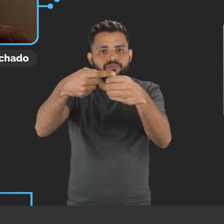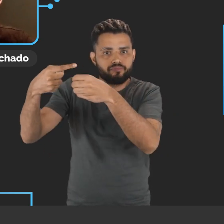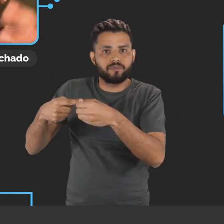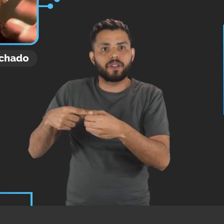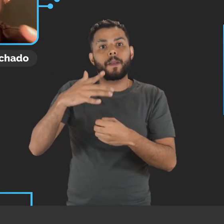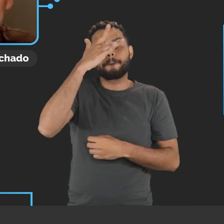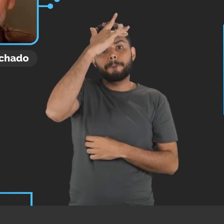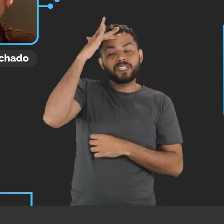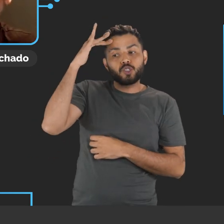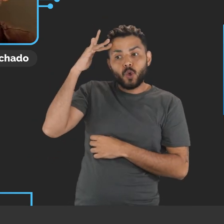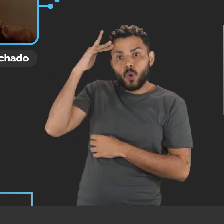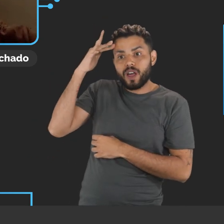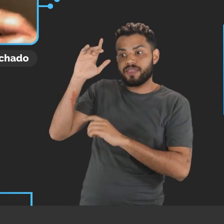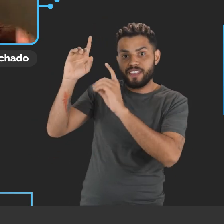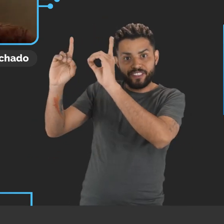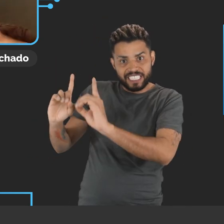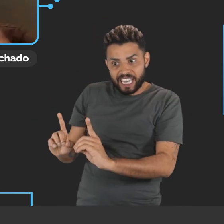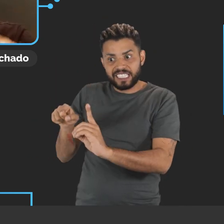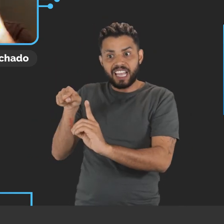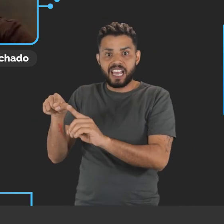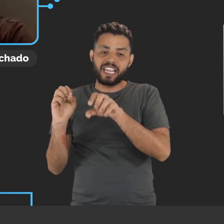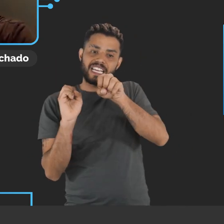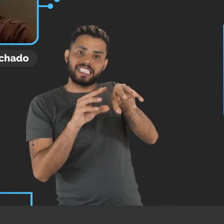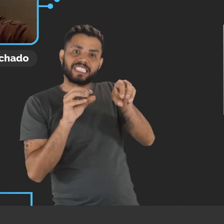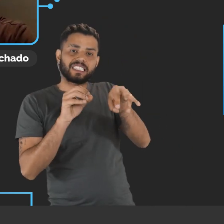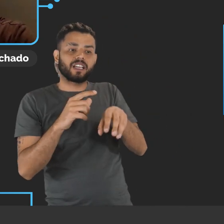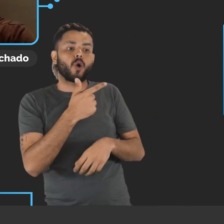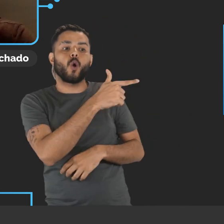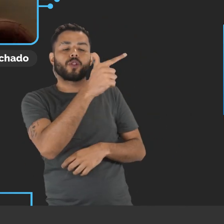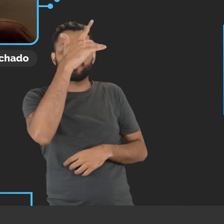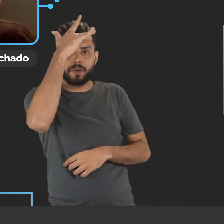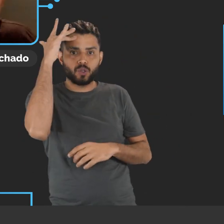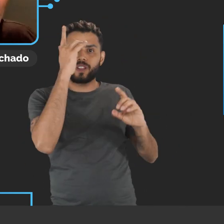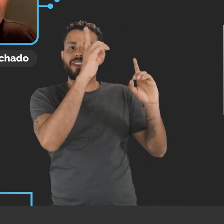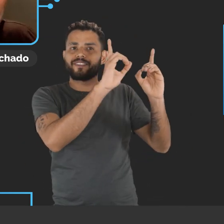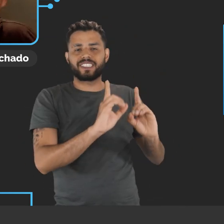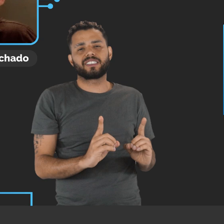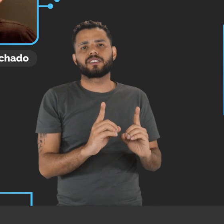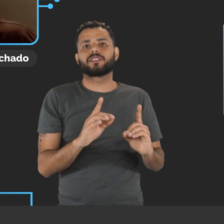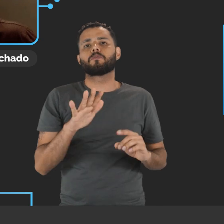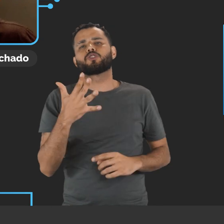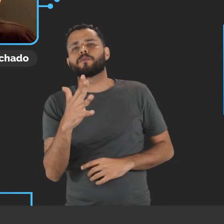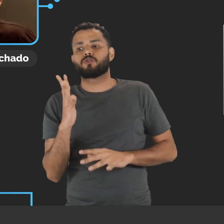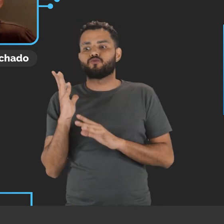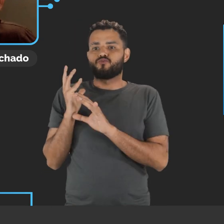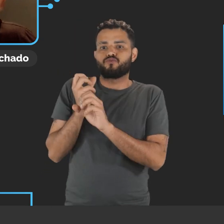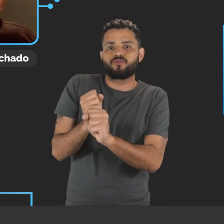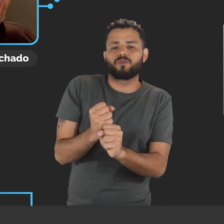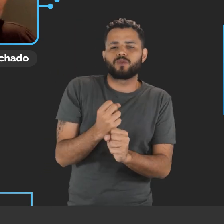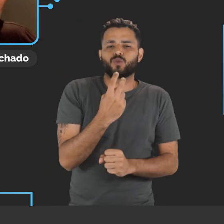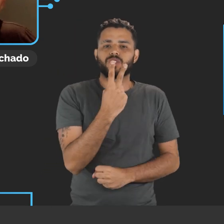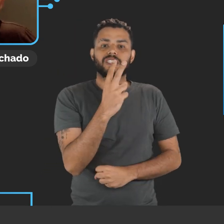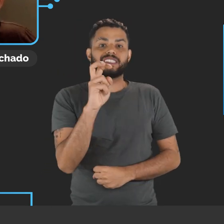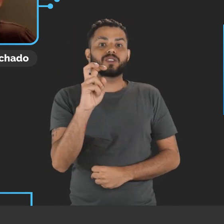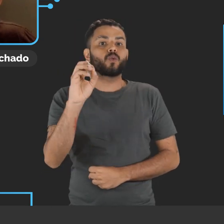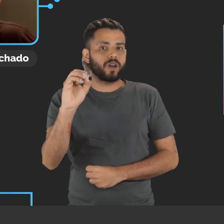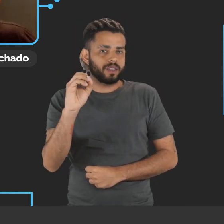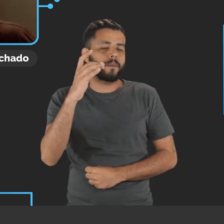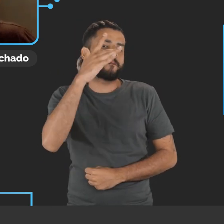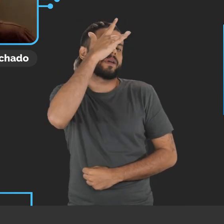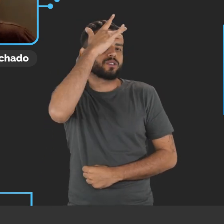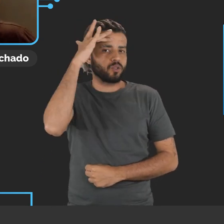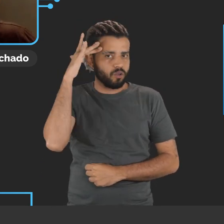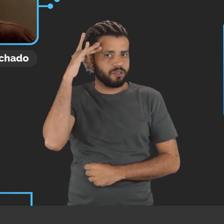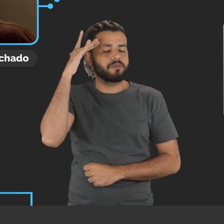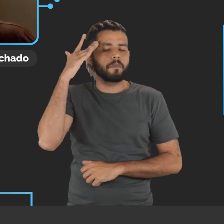cidades, então é pessoas com deficiência ensinando outras pessoas com deficiência. A estimativa é que a gente alcance até 250 pessoas dentro